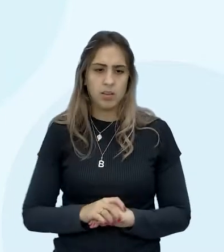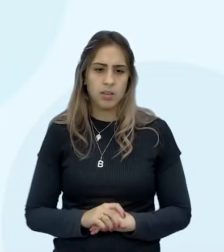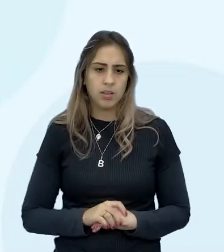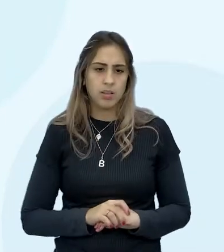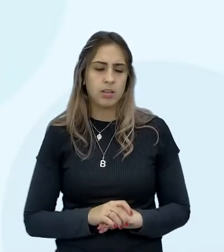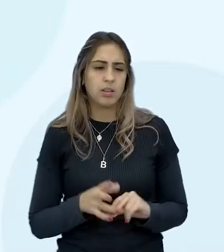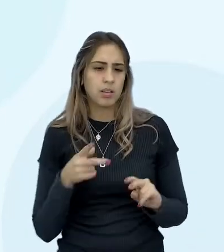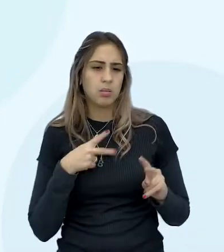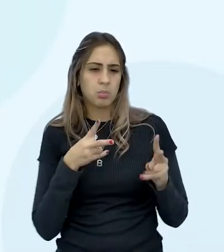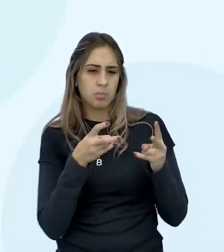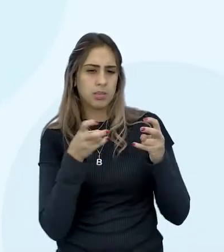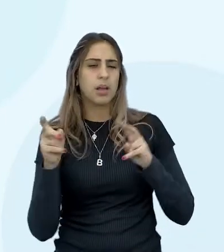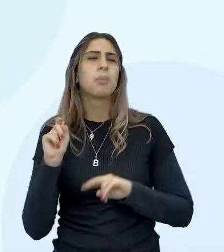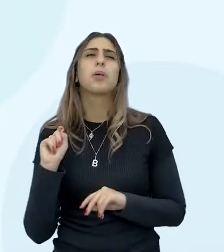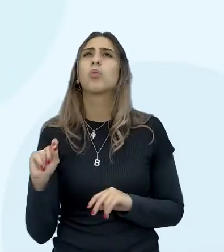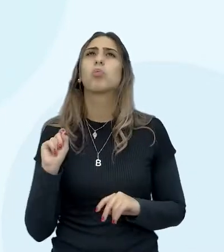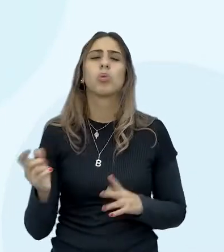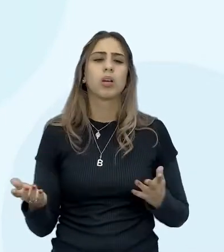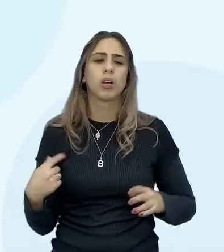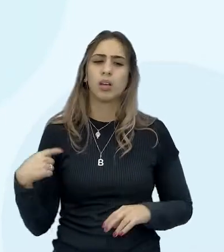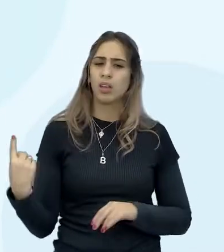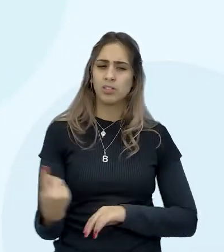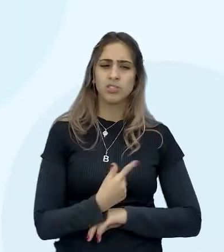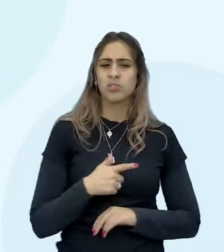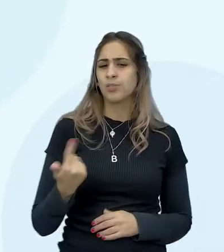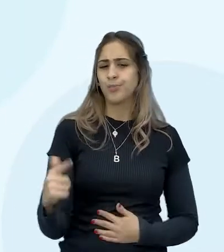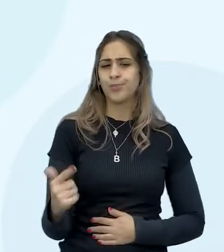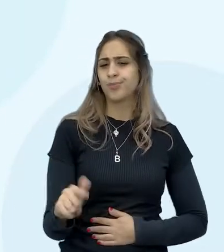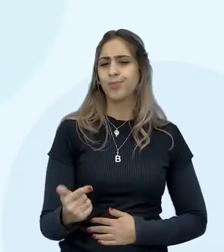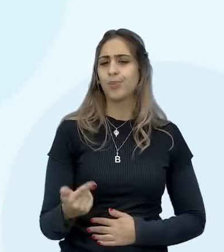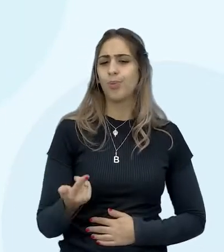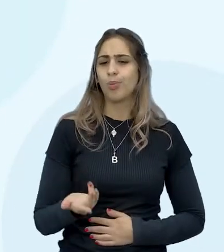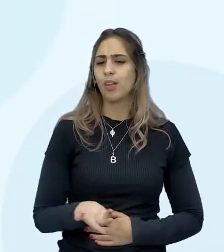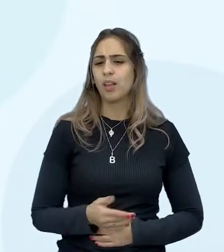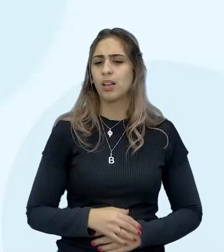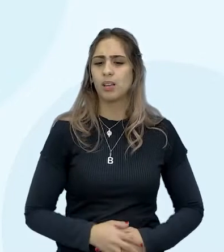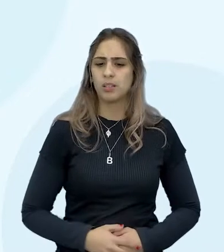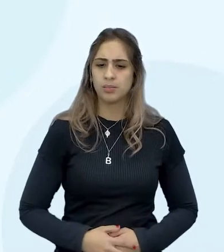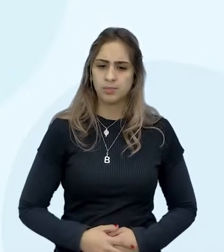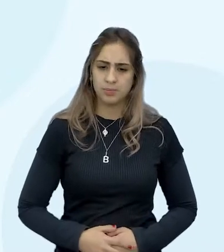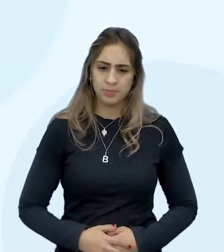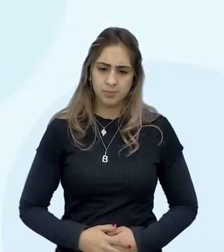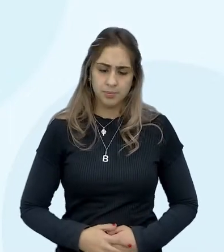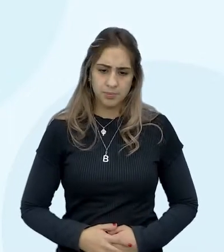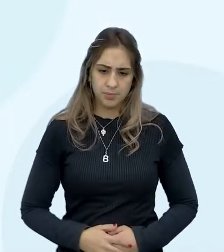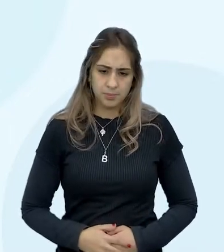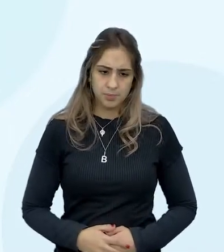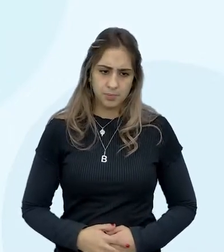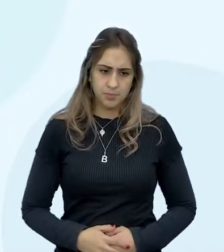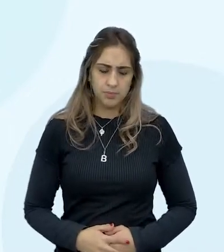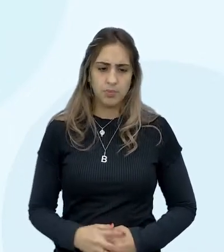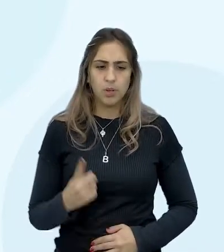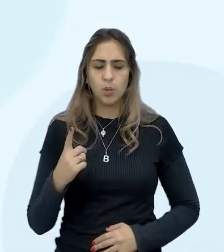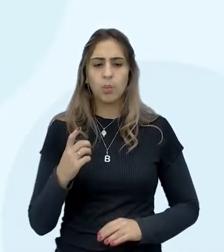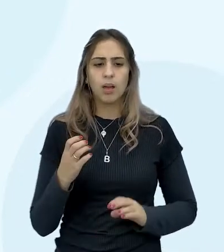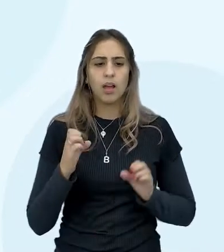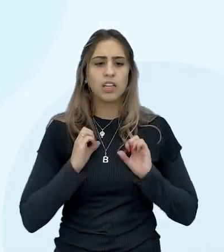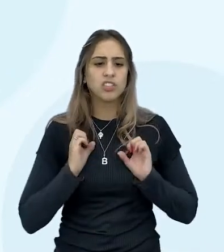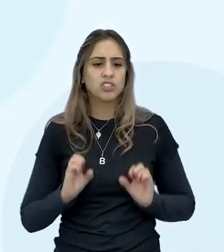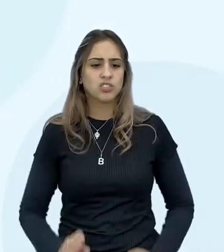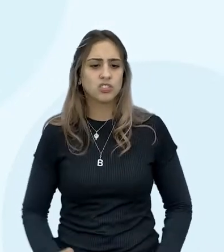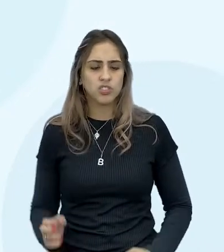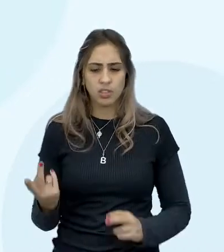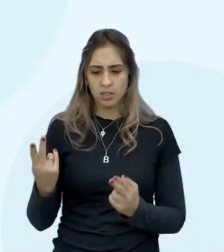gente percebe que a gente não tem uma, vamos dizer, uma etnia, se a gente for pensar